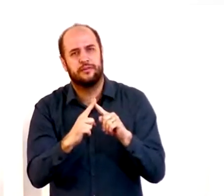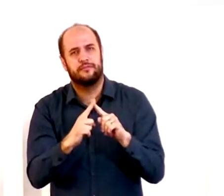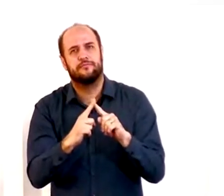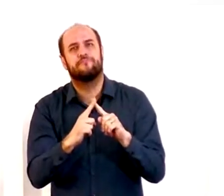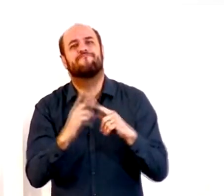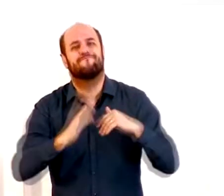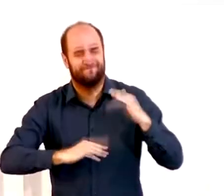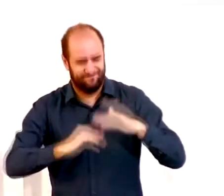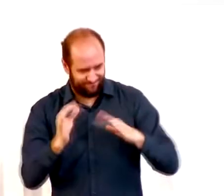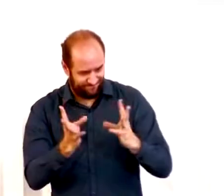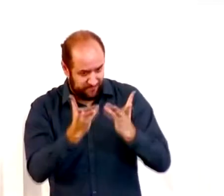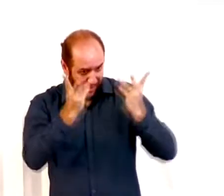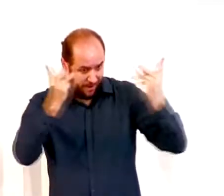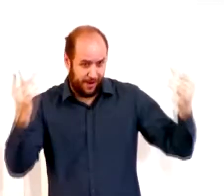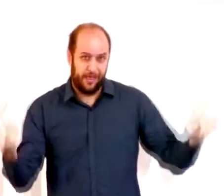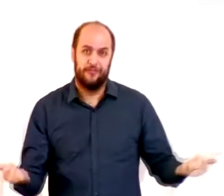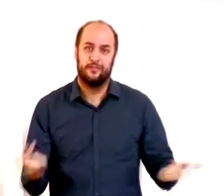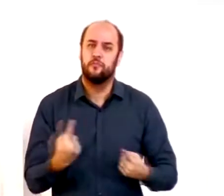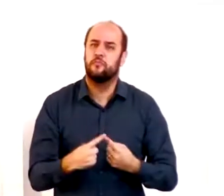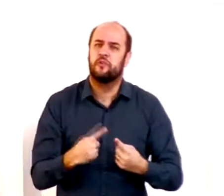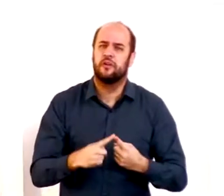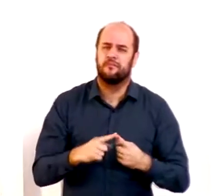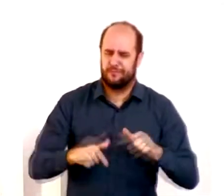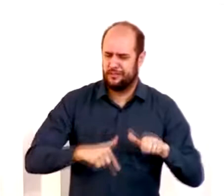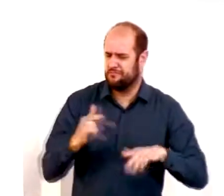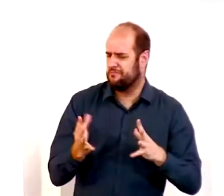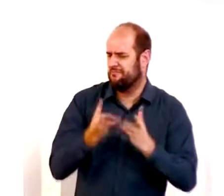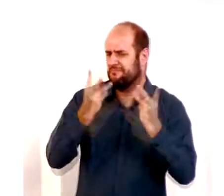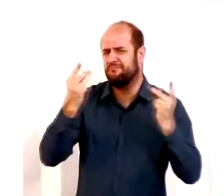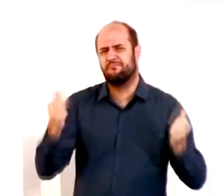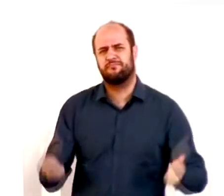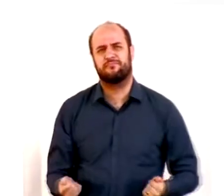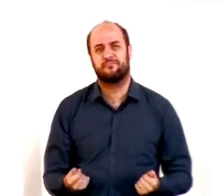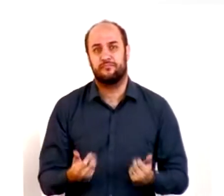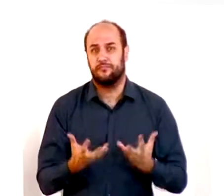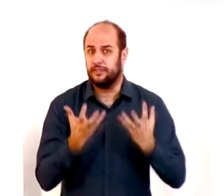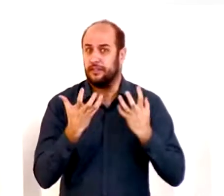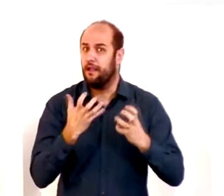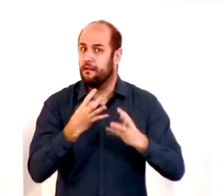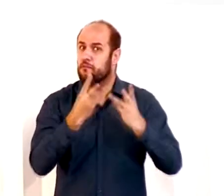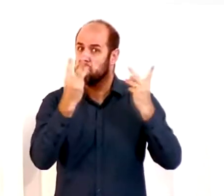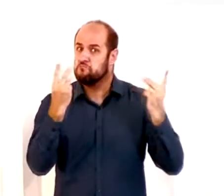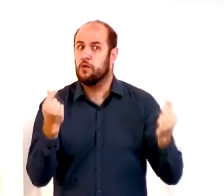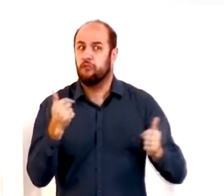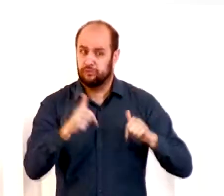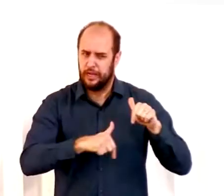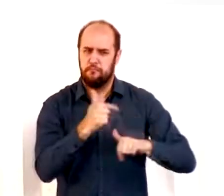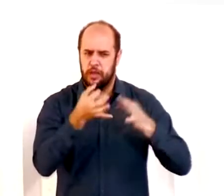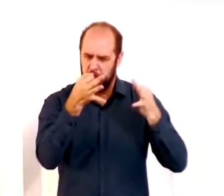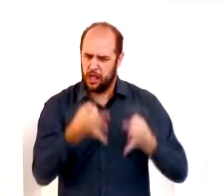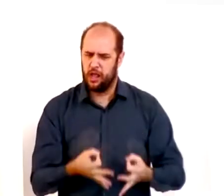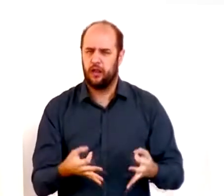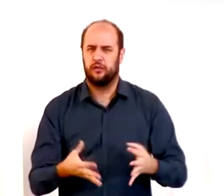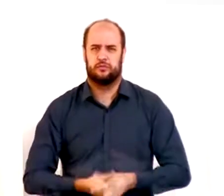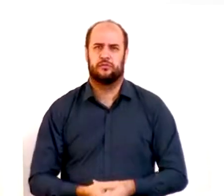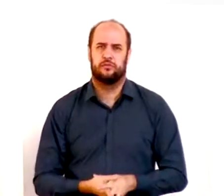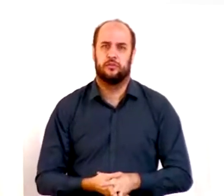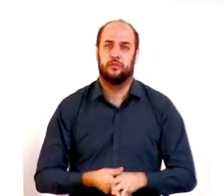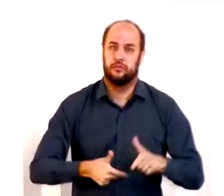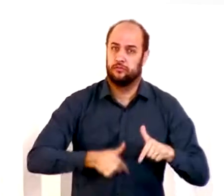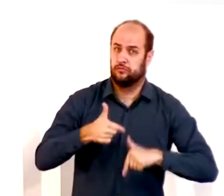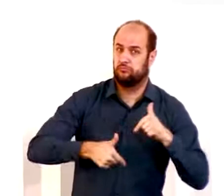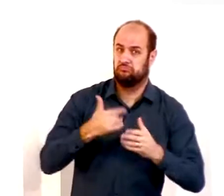coisa faz, porque a obra é excelente, está almejando uma obra excelente. A excelência da obra